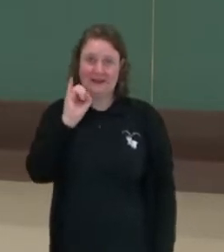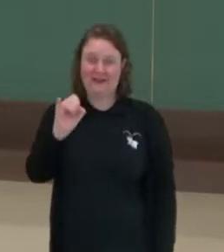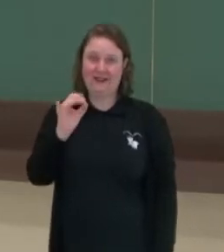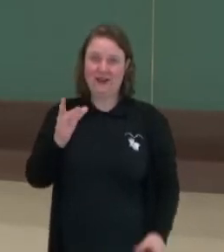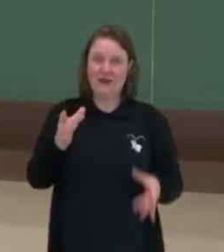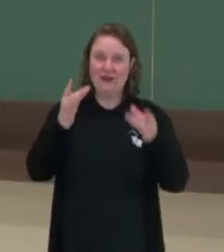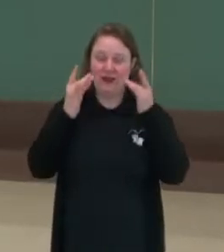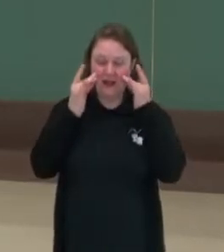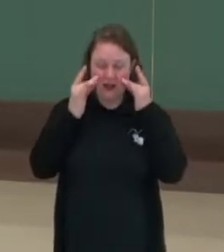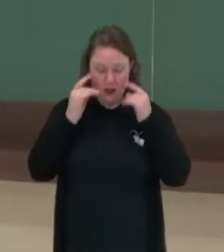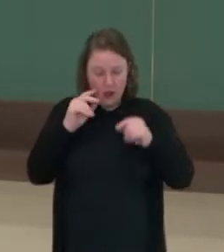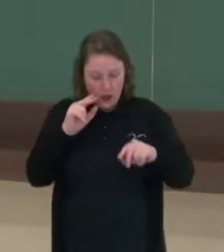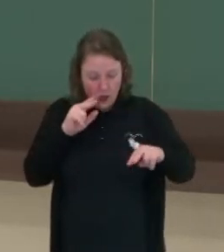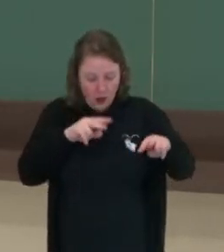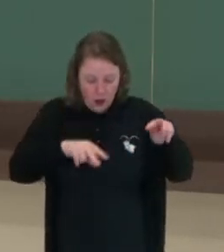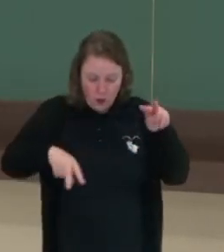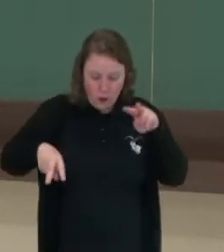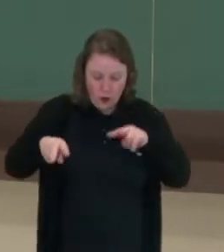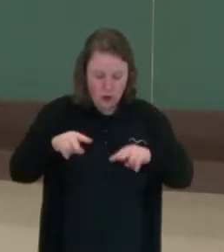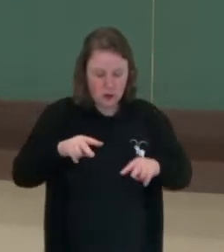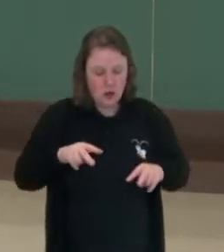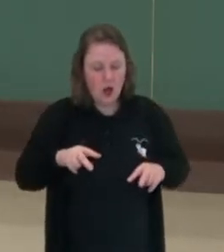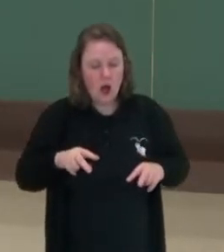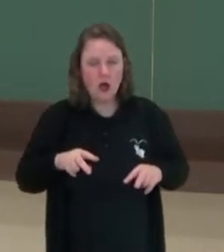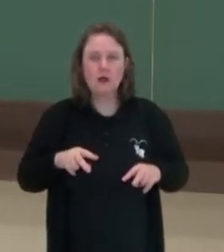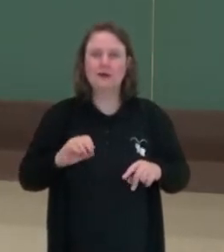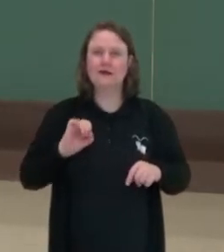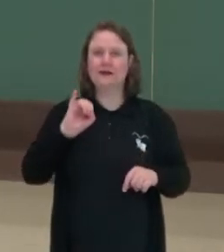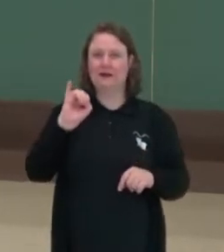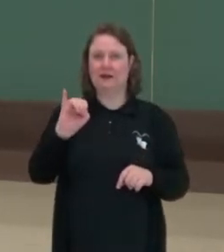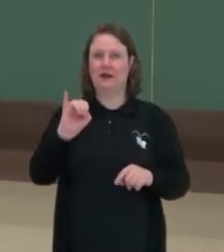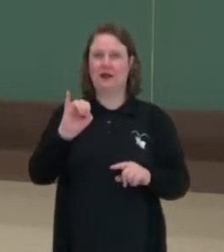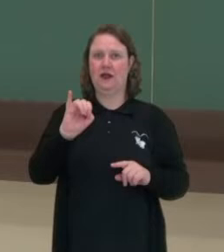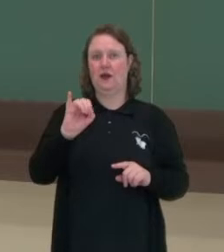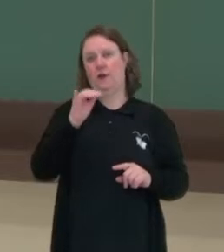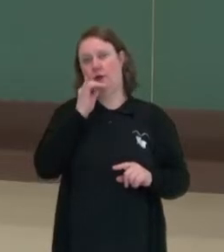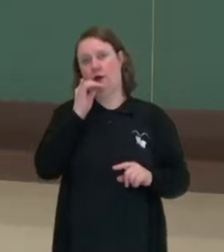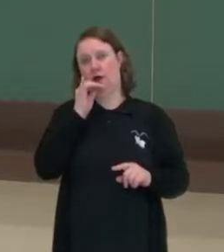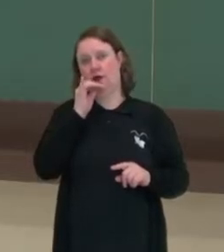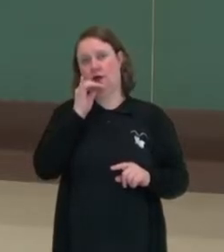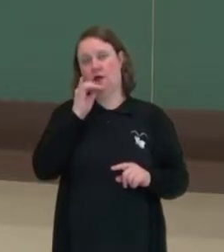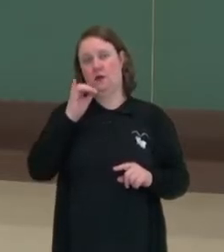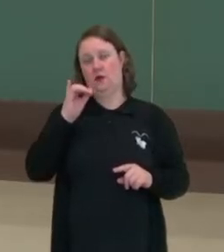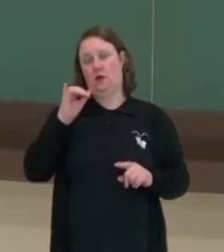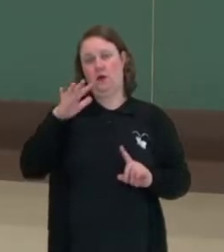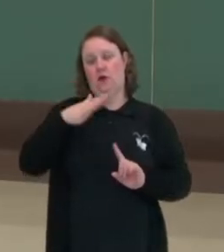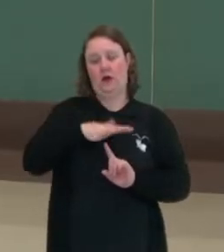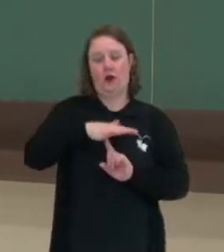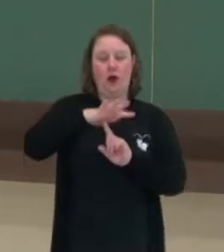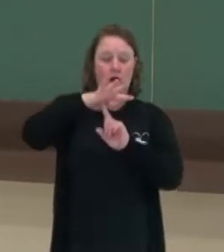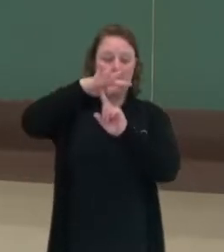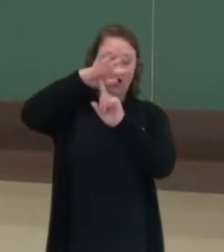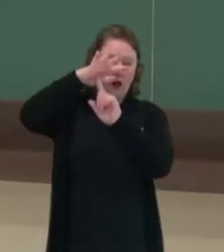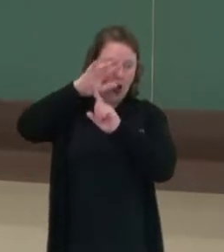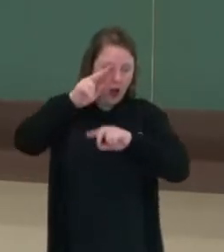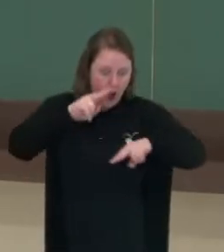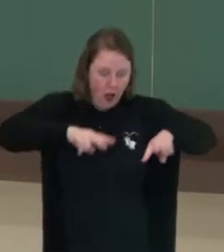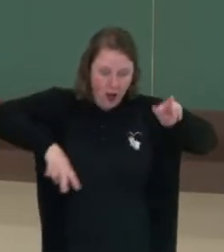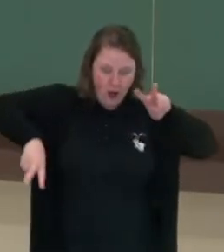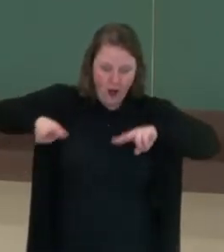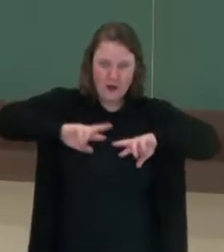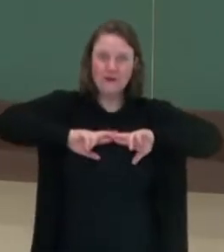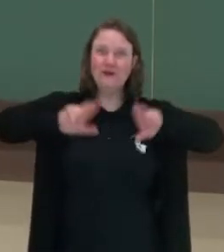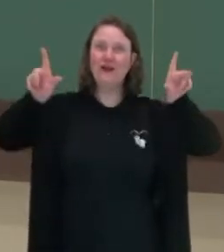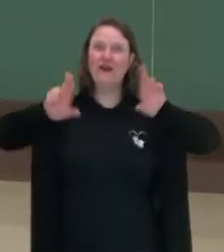no chão, eu vou ter um olhar sobre aquilo. Se eu estiver numa vista aérea, como a gente está tendo aqui, eu vou ter um outro olhar.